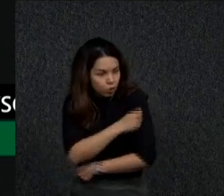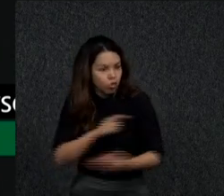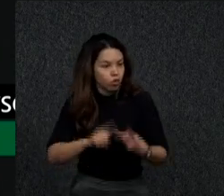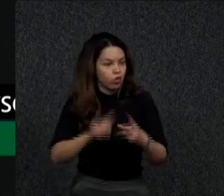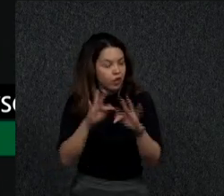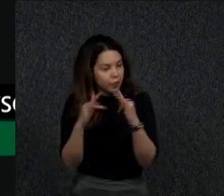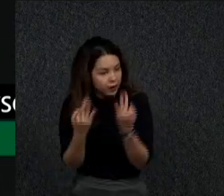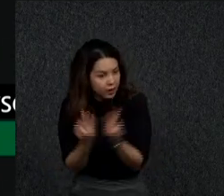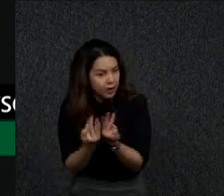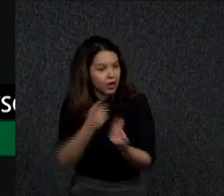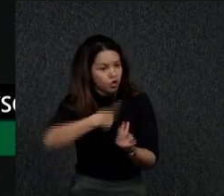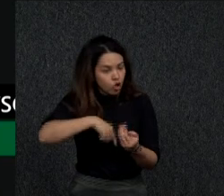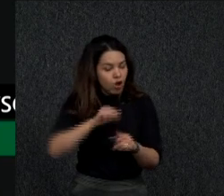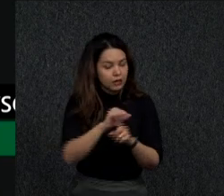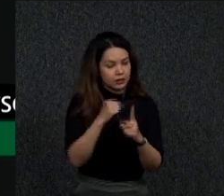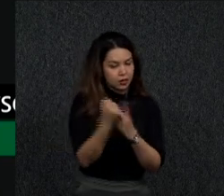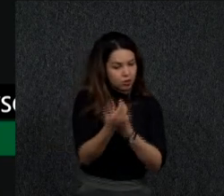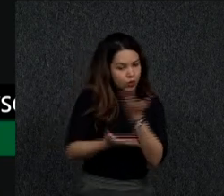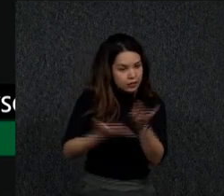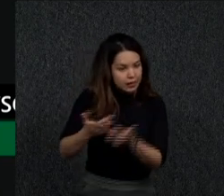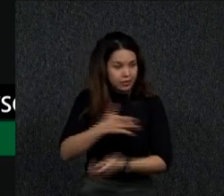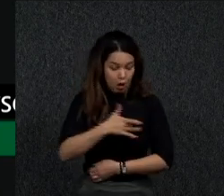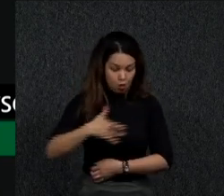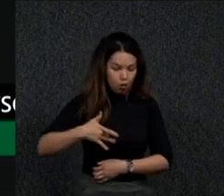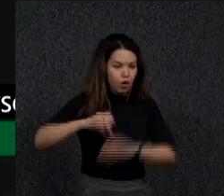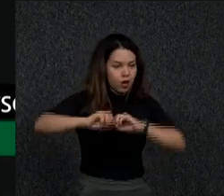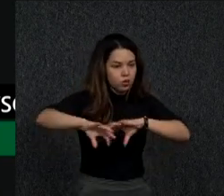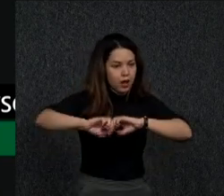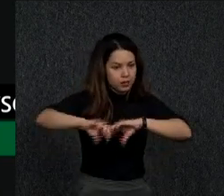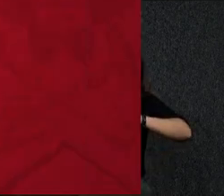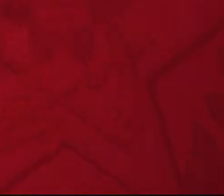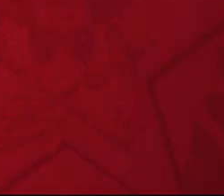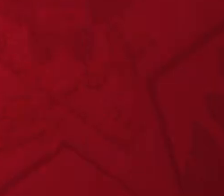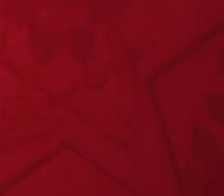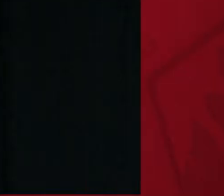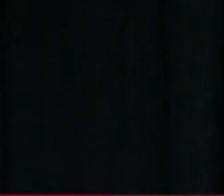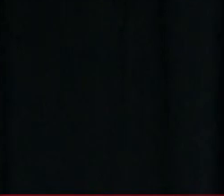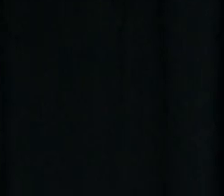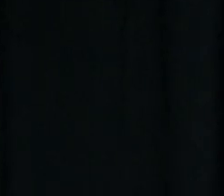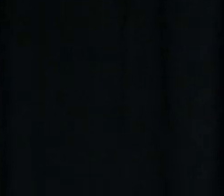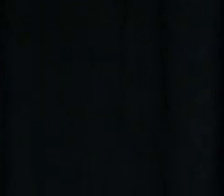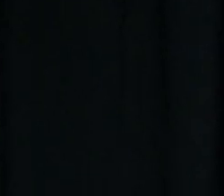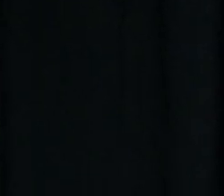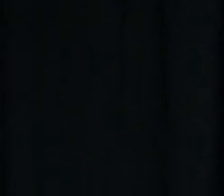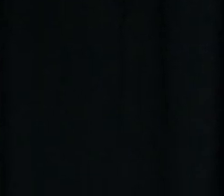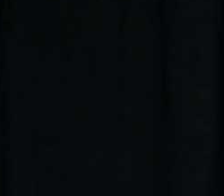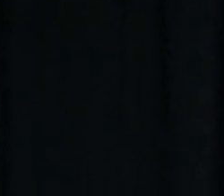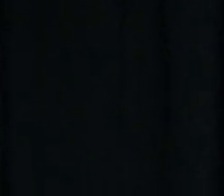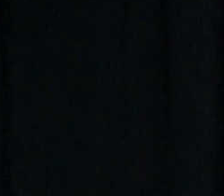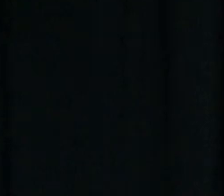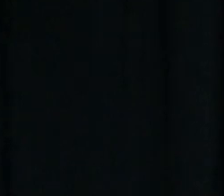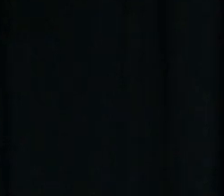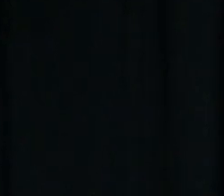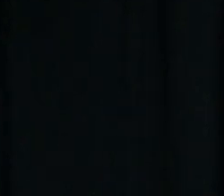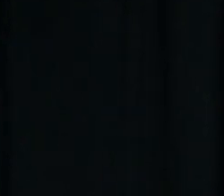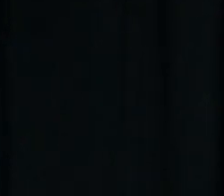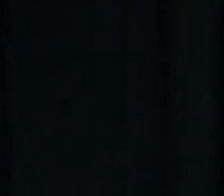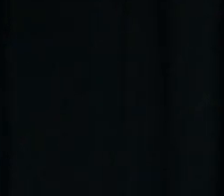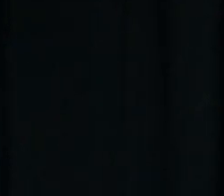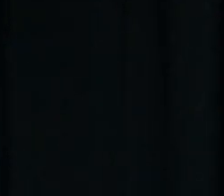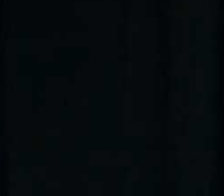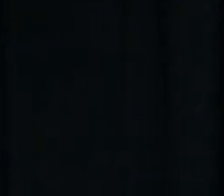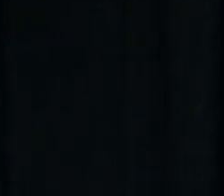nos tornarmos um centro de referência em pesquisa e tratamento do autismo. O presidente da Associação dos Shoppings